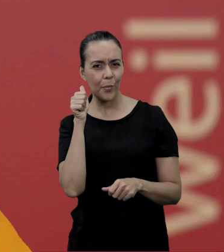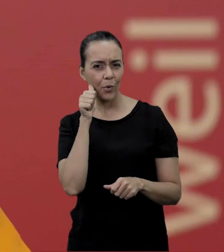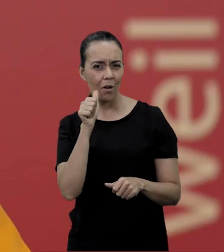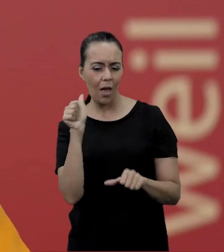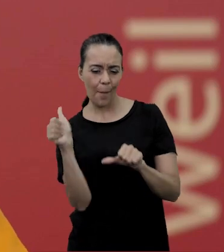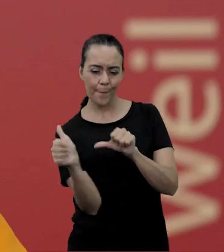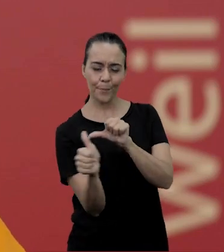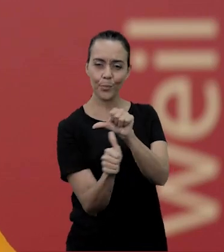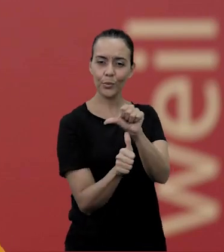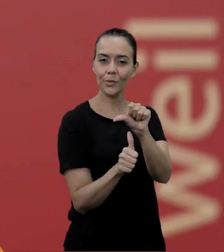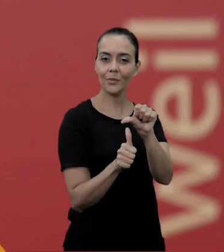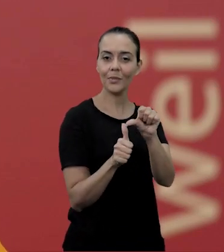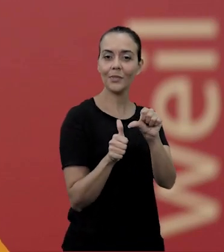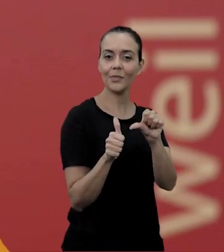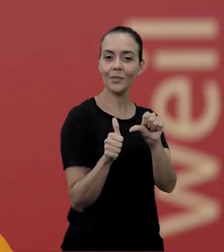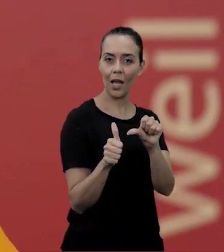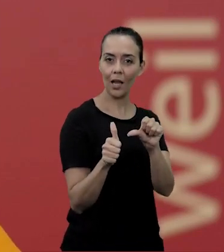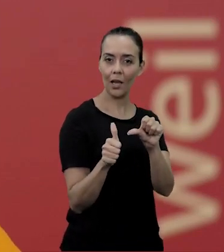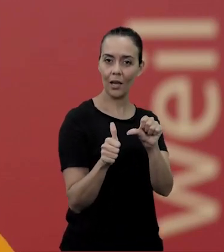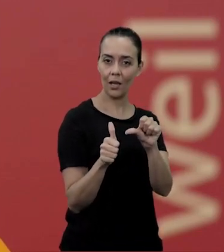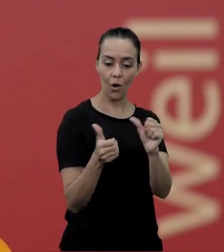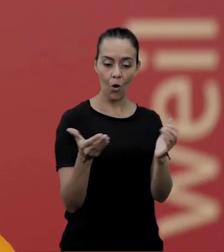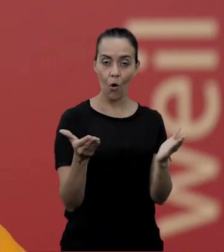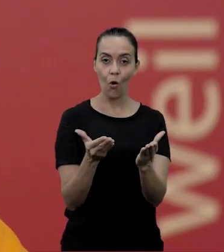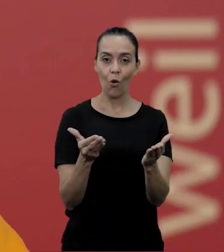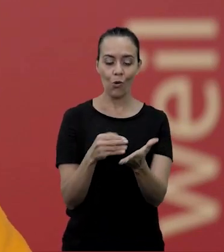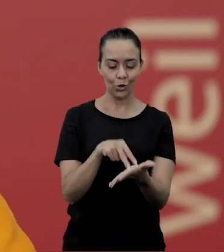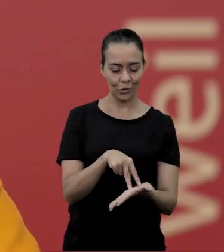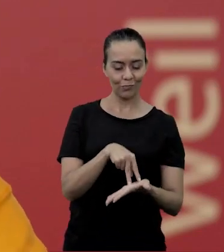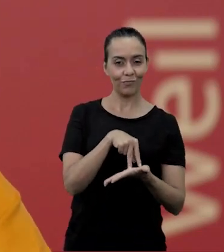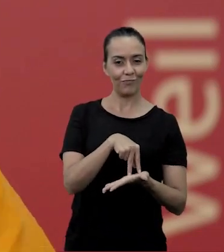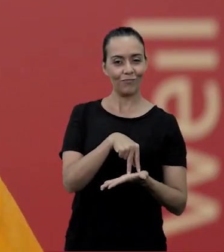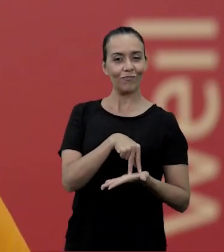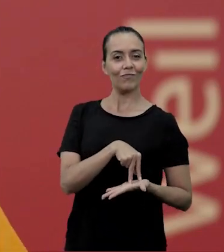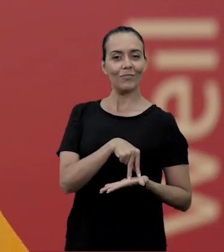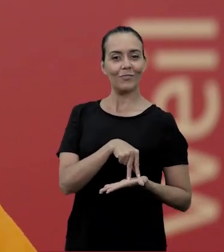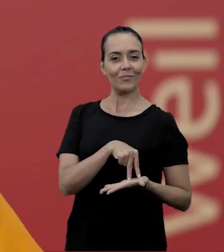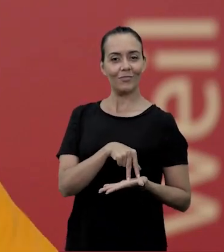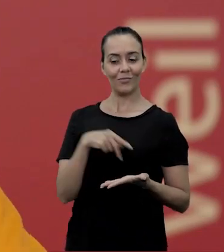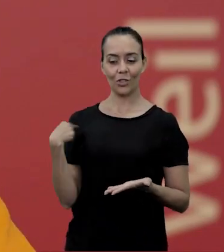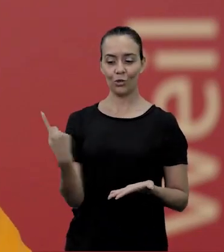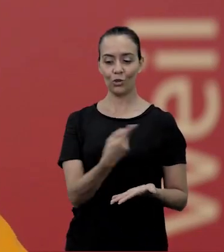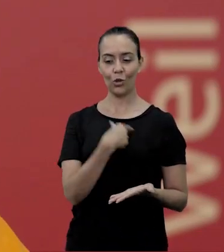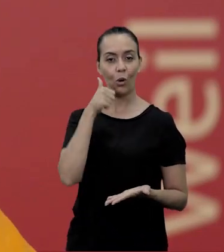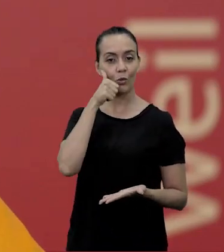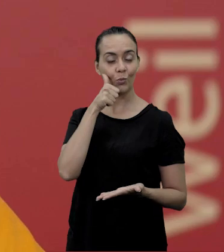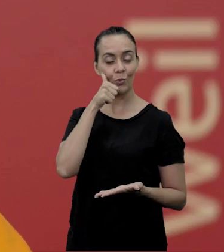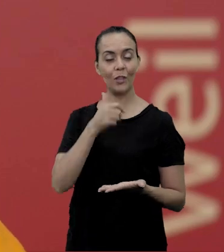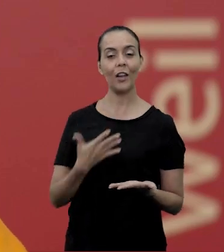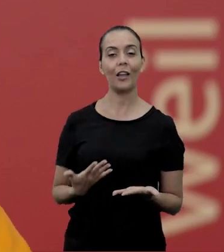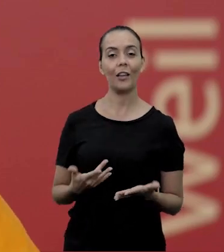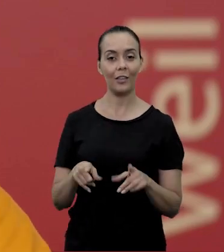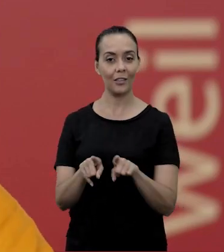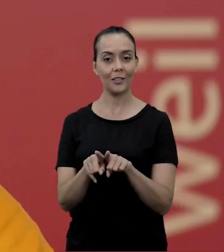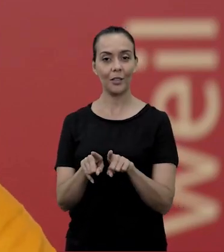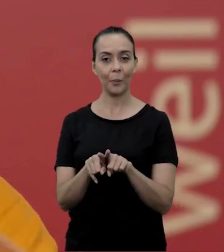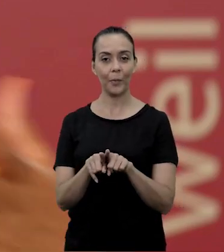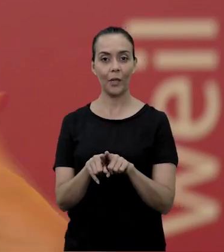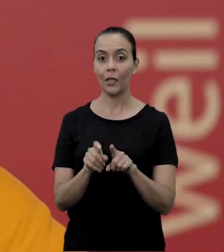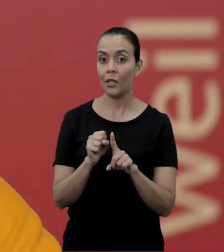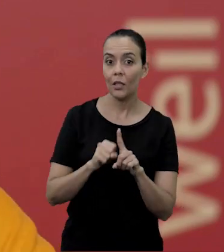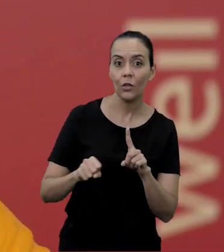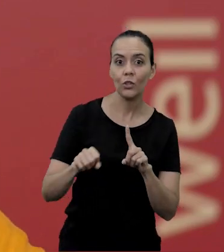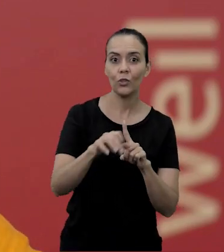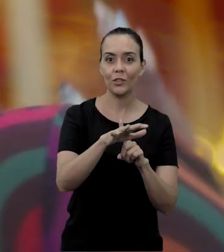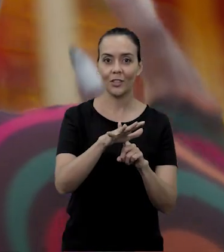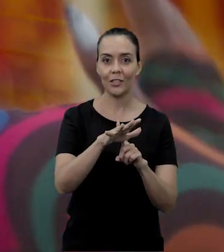relações que a gente está estabelecendo entre nós e também as relações que a gente está estabelecendo entre nós